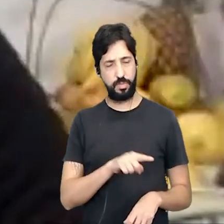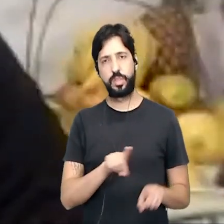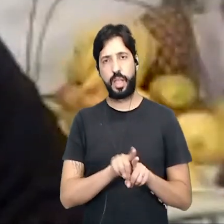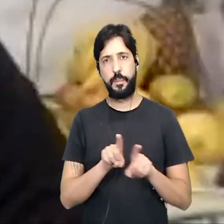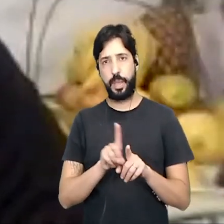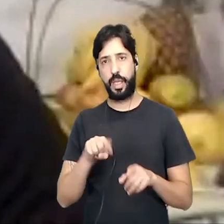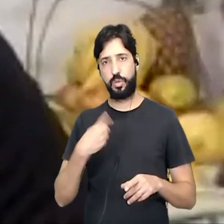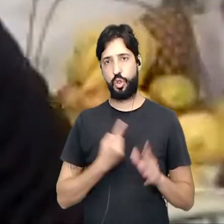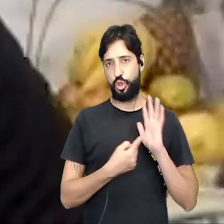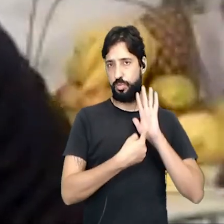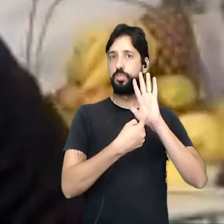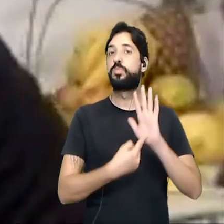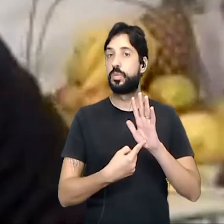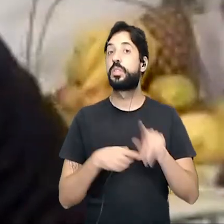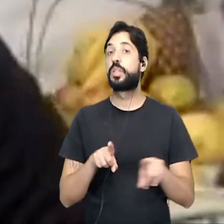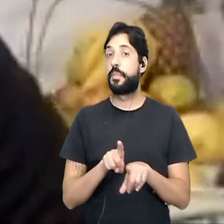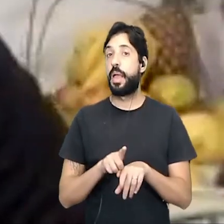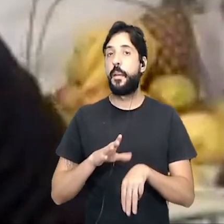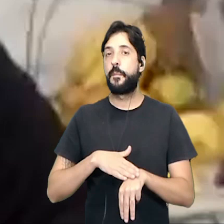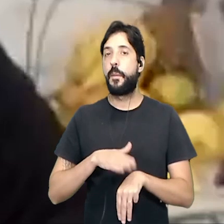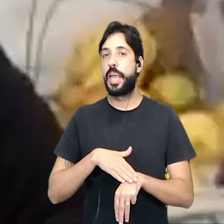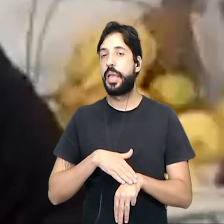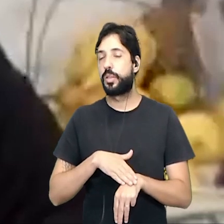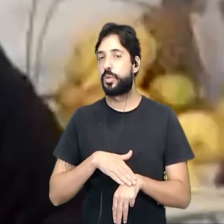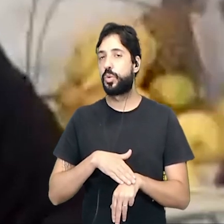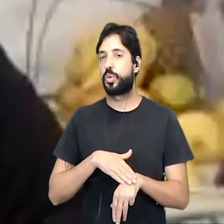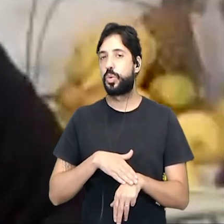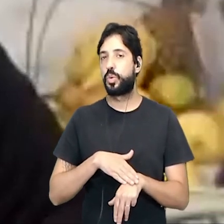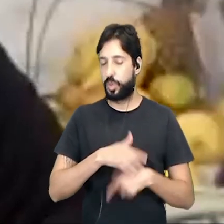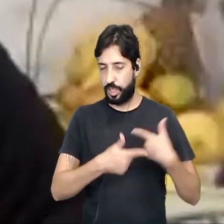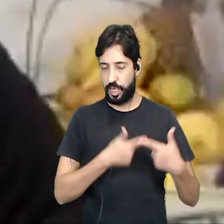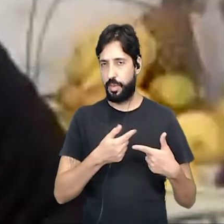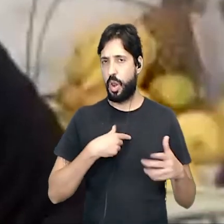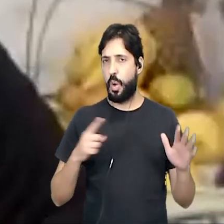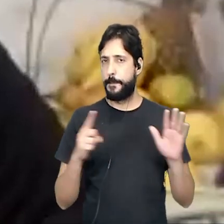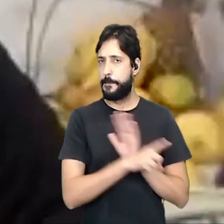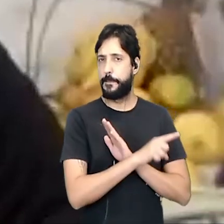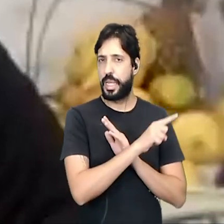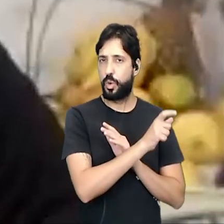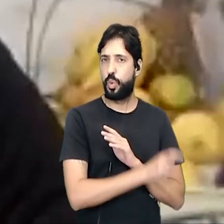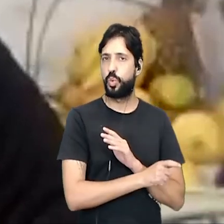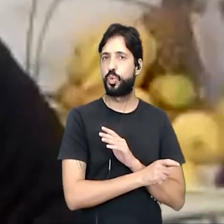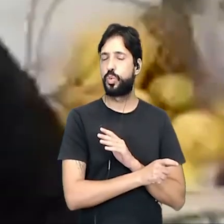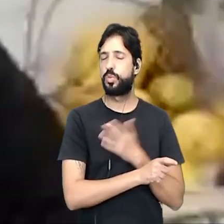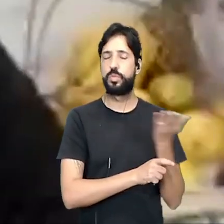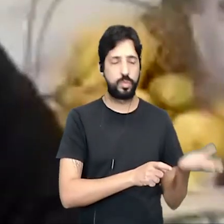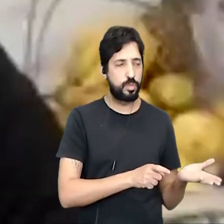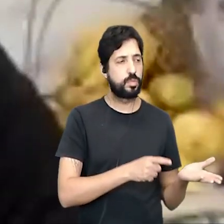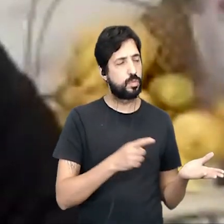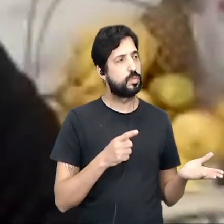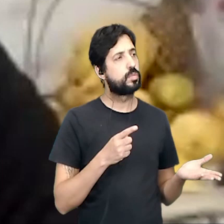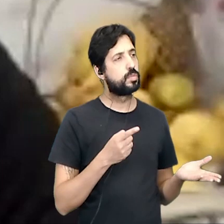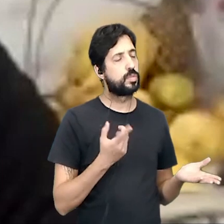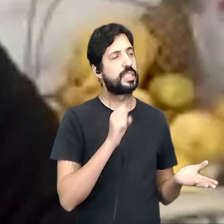Eu vejo isso assim na obra também, até no momento, quando tem um momento no trabalho que eu pergunto